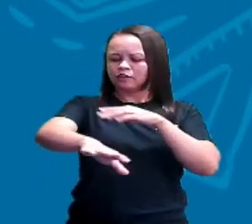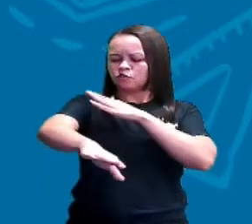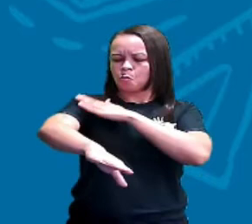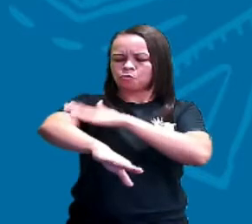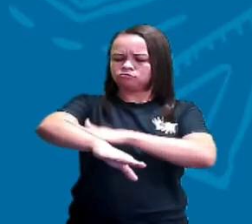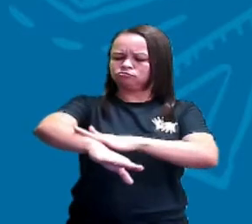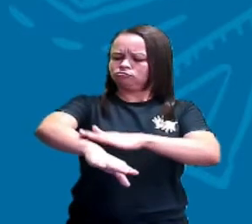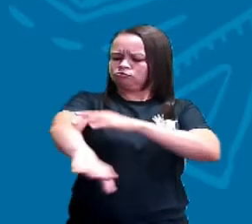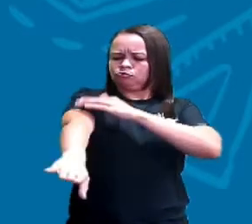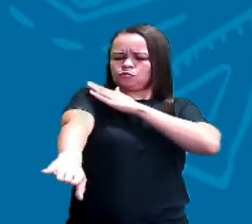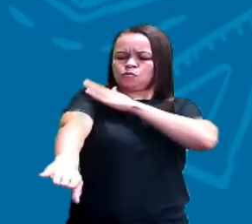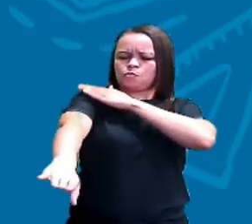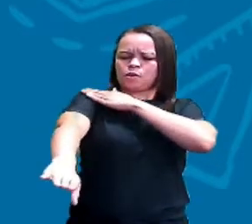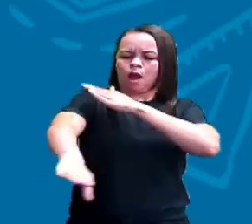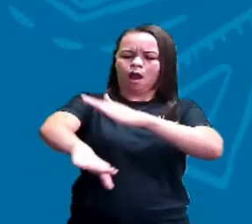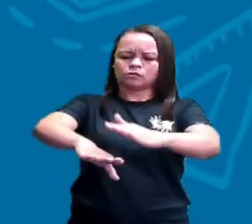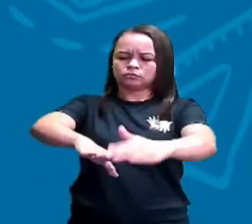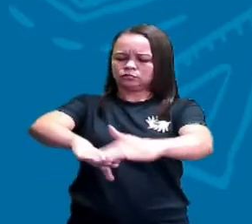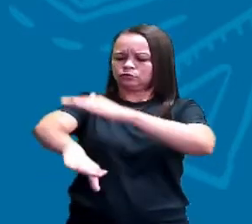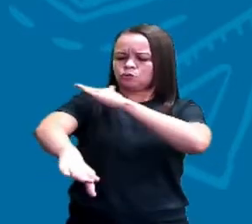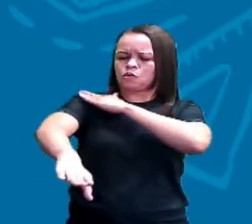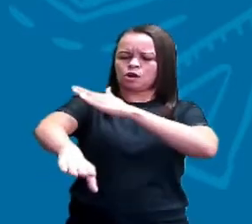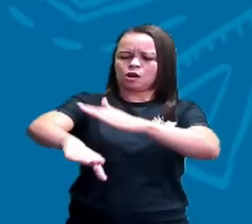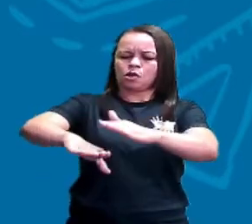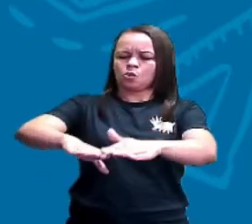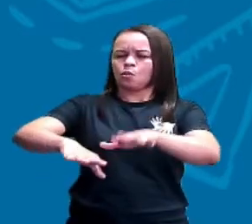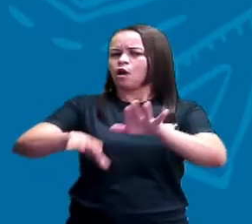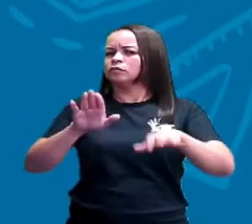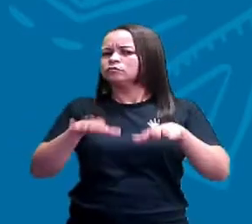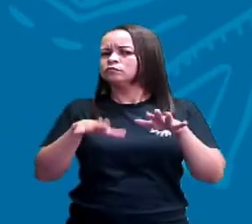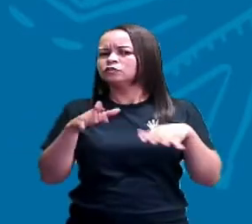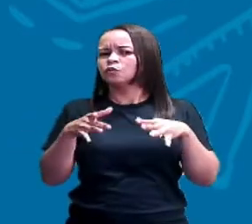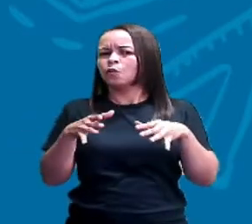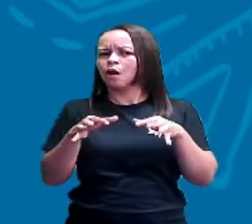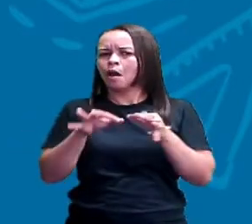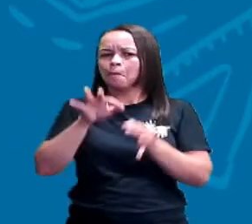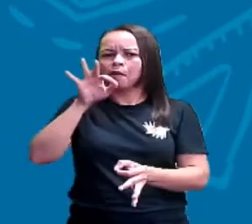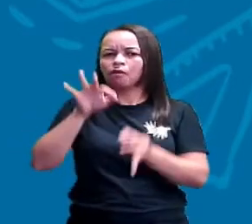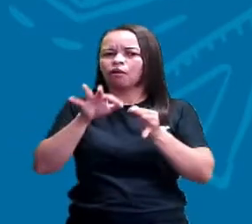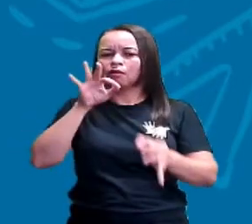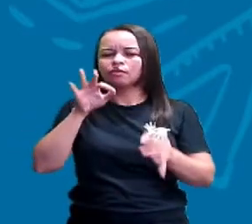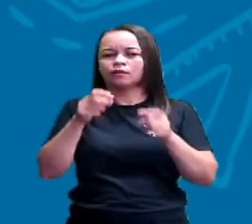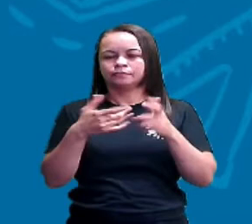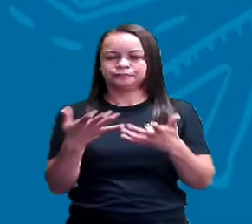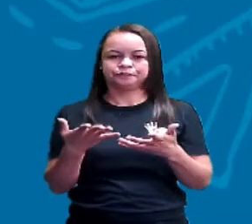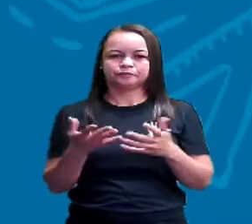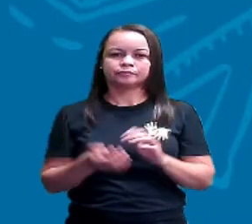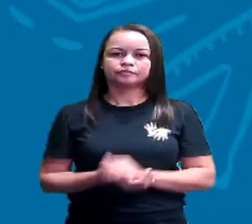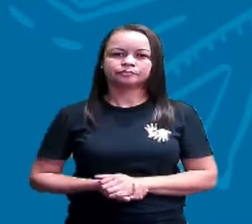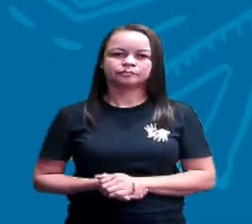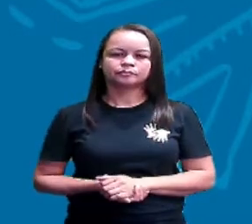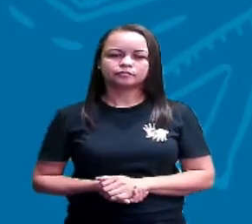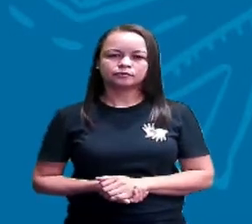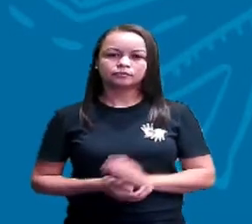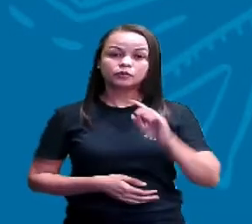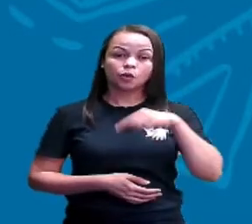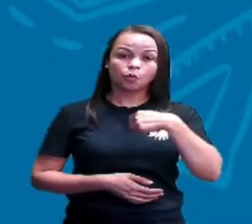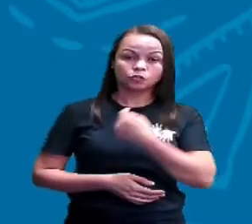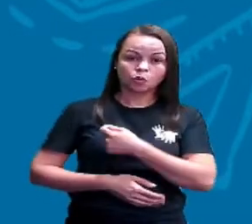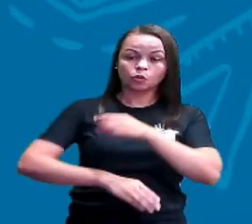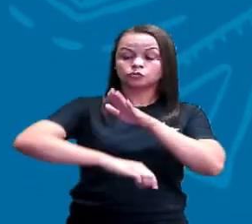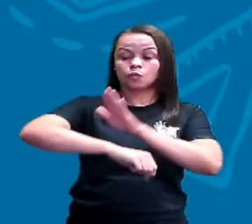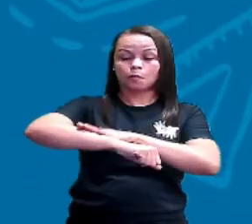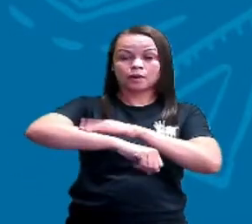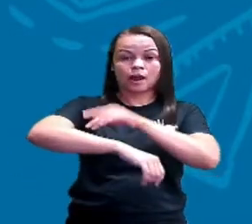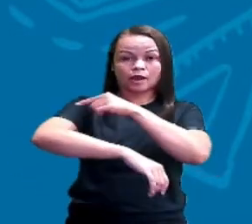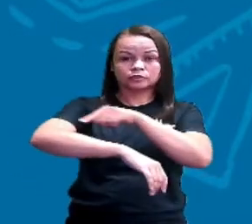braço, ó, o braço. Quanto ele deve medir? Gente, O nosso braço, ele é